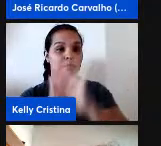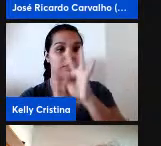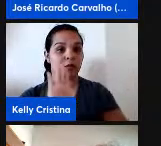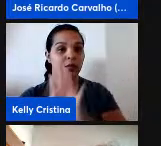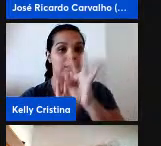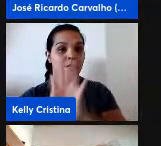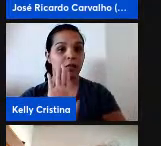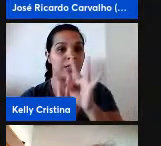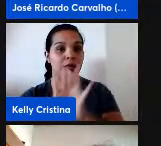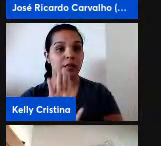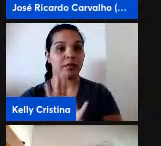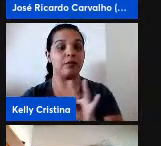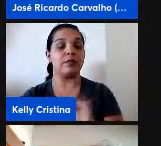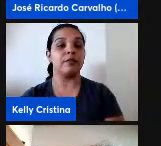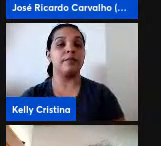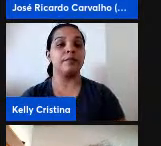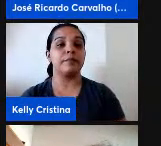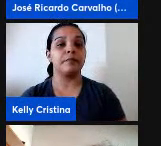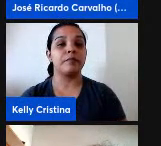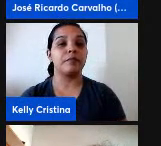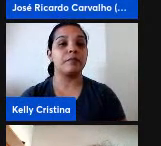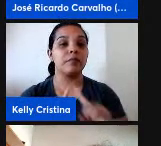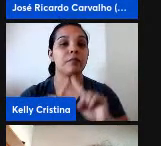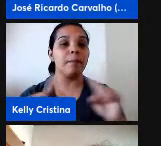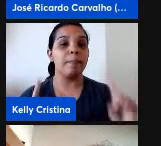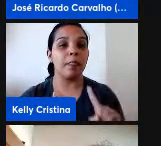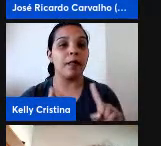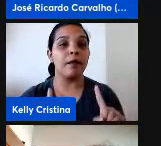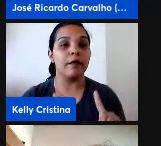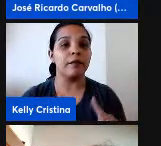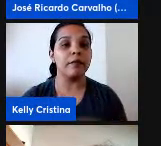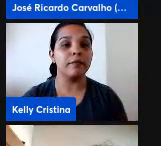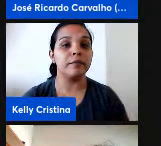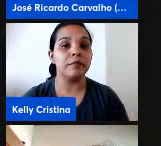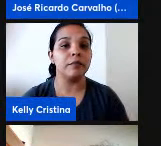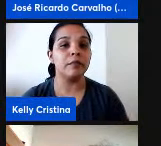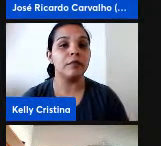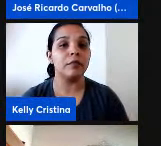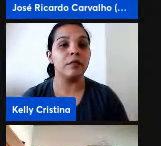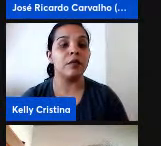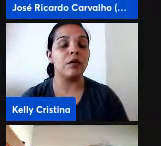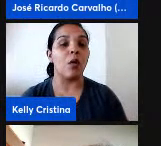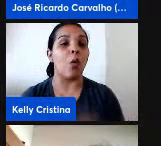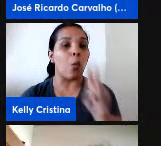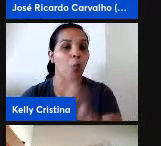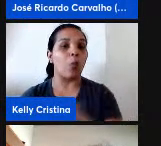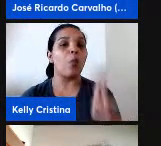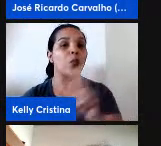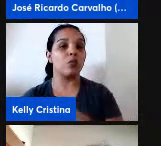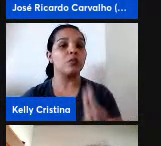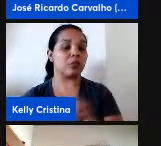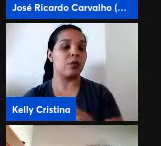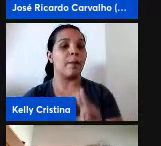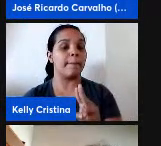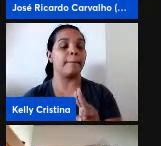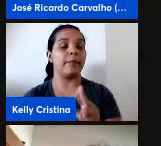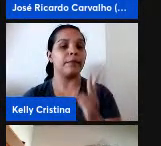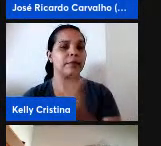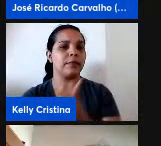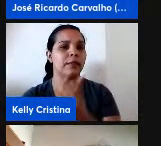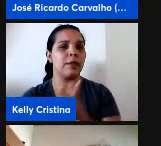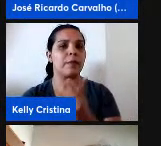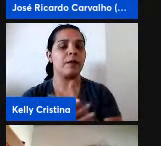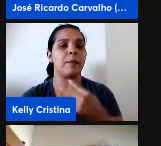de eis, né? Mas que aqui esses eis funcionam muito, né? Essas conjunções aqui funcionam muito bem, porque